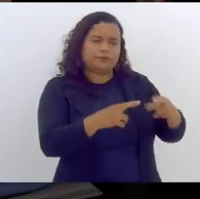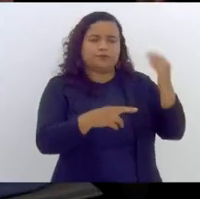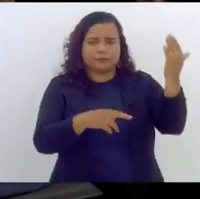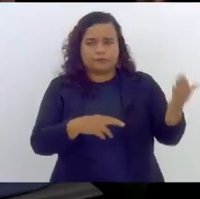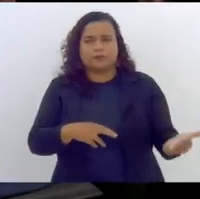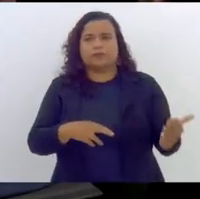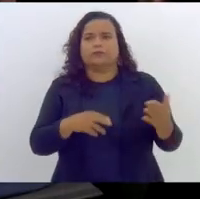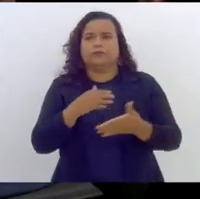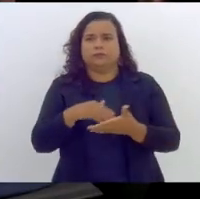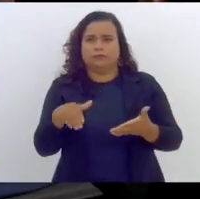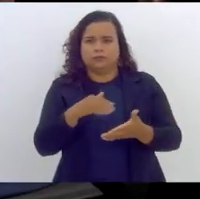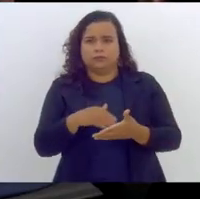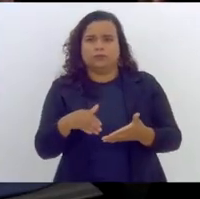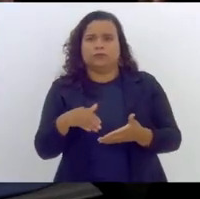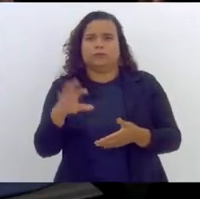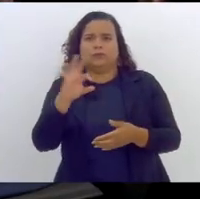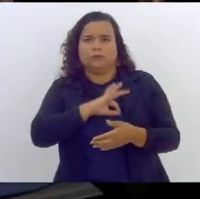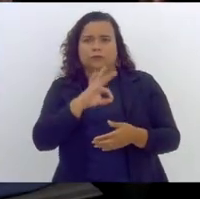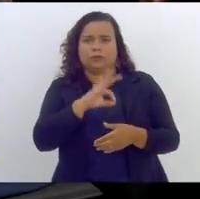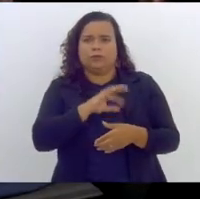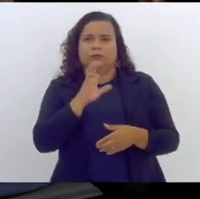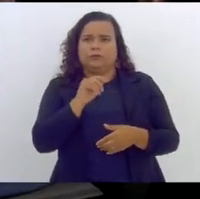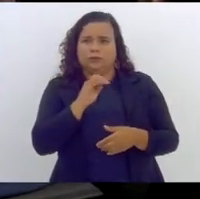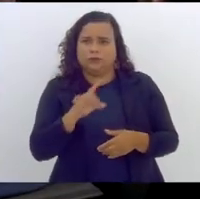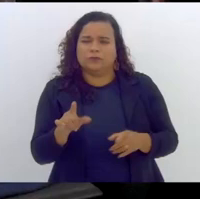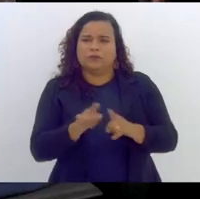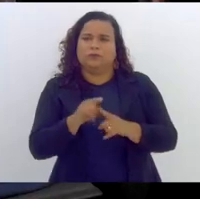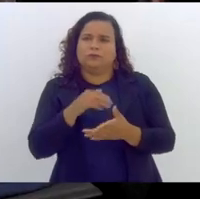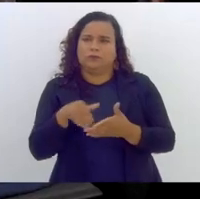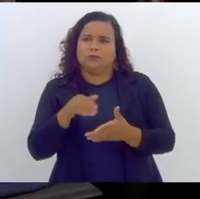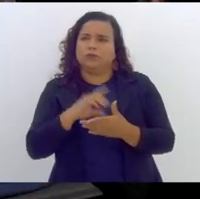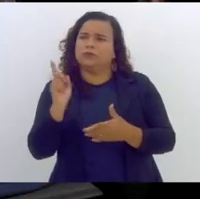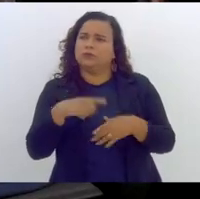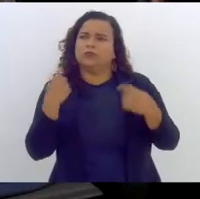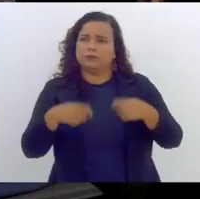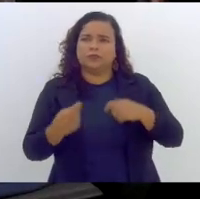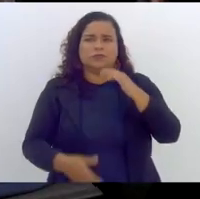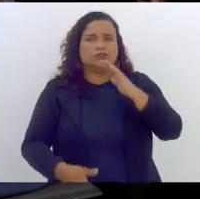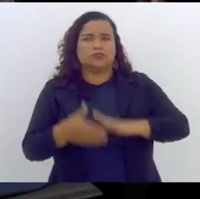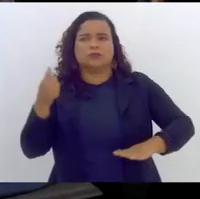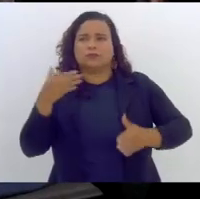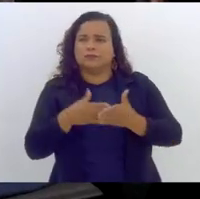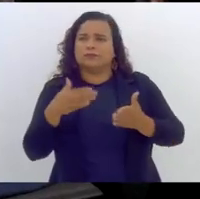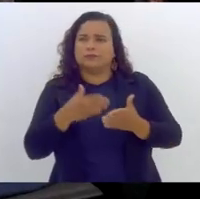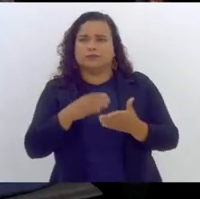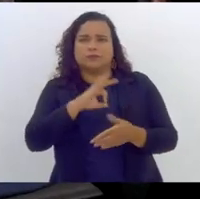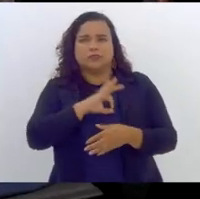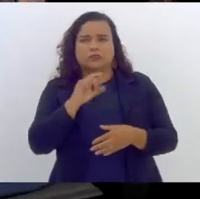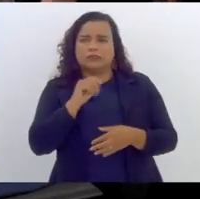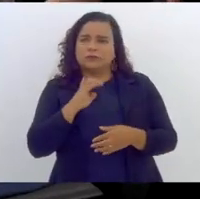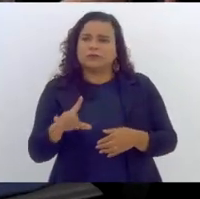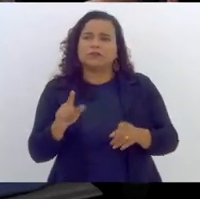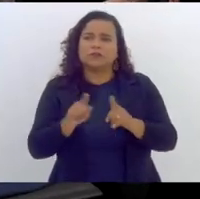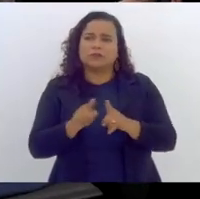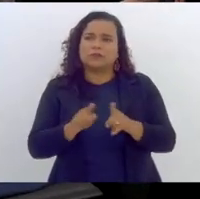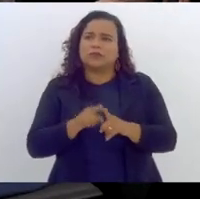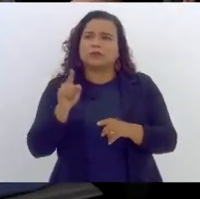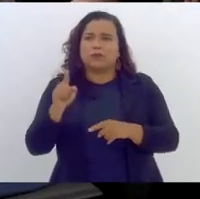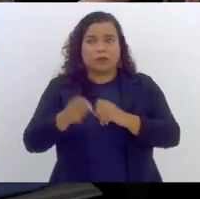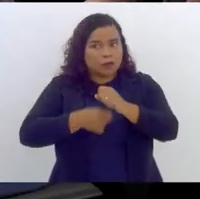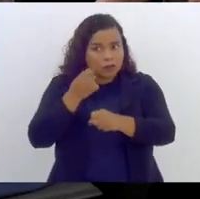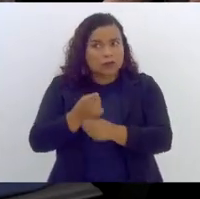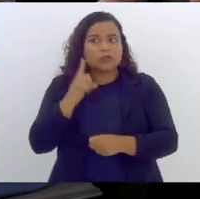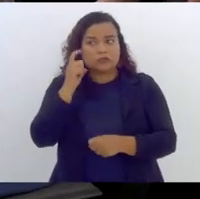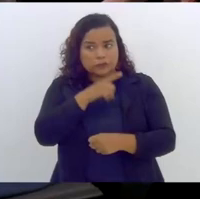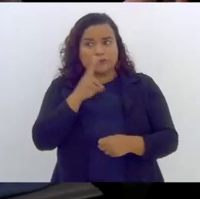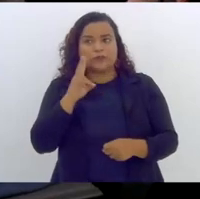ou secretário mas a gente precisa quebrar essa essa barreira com a polícia civil inclusive no ano que será muito difícil